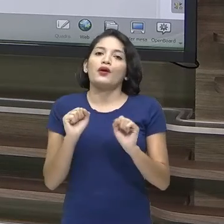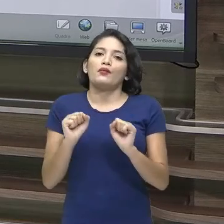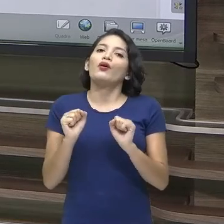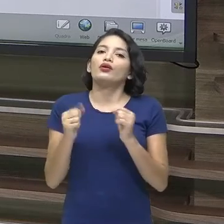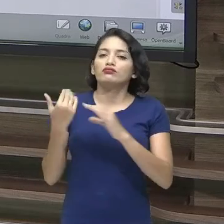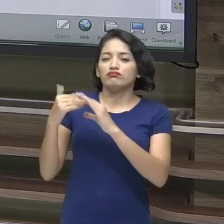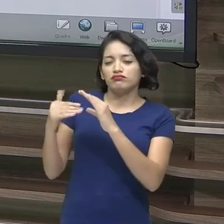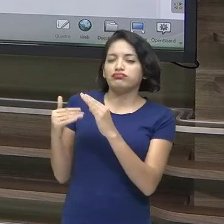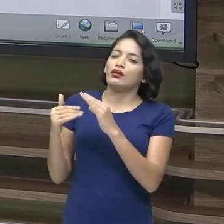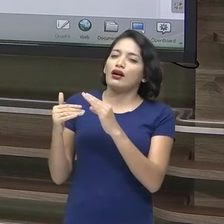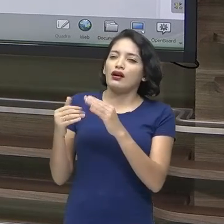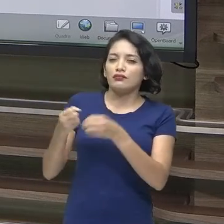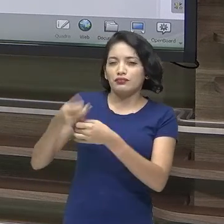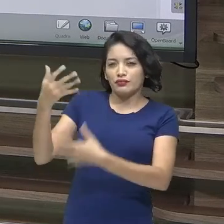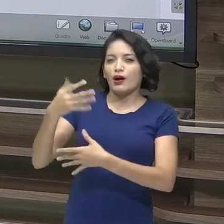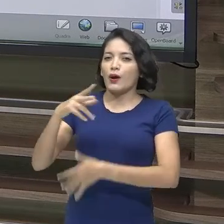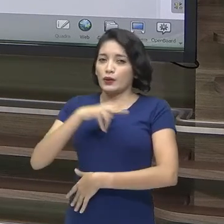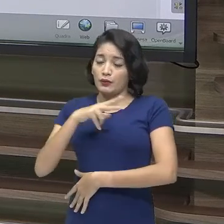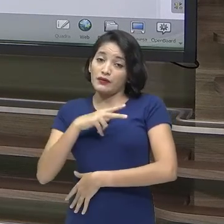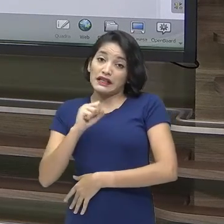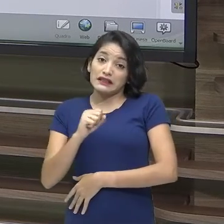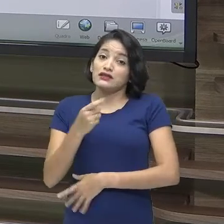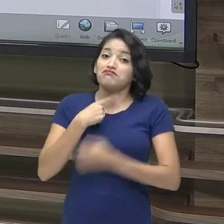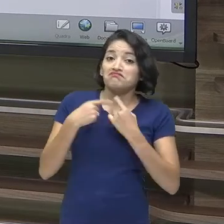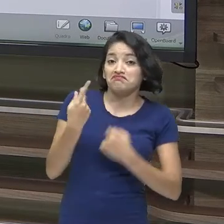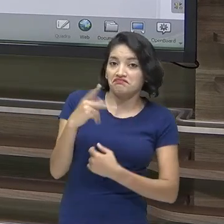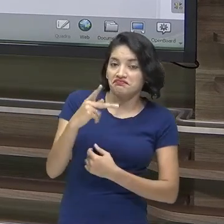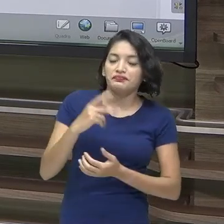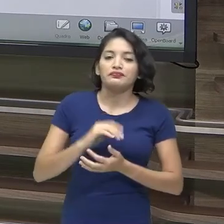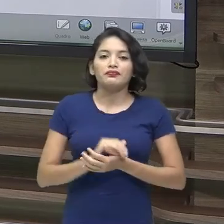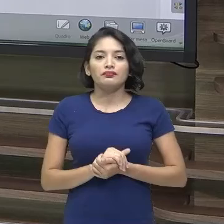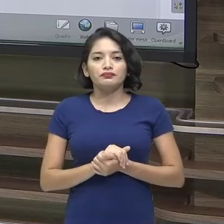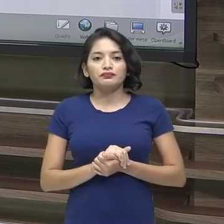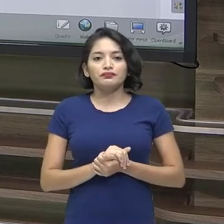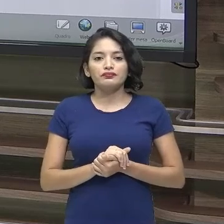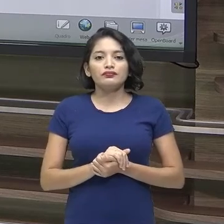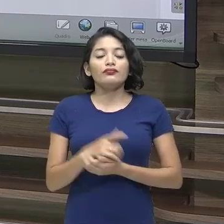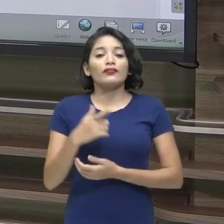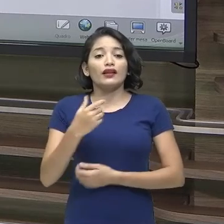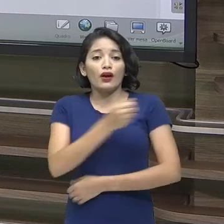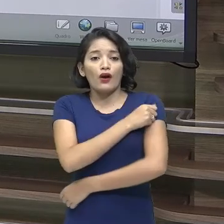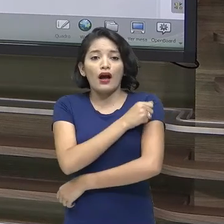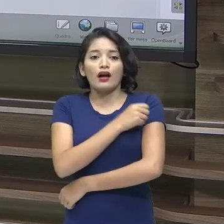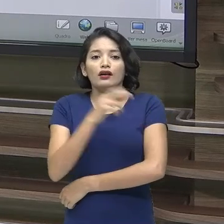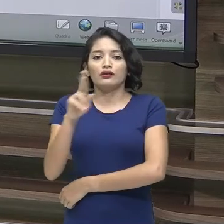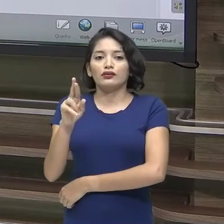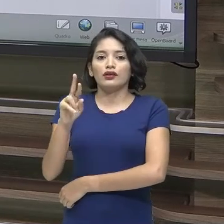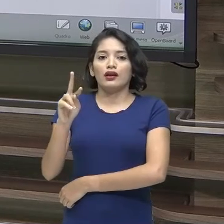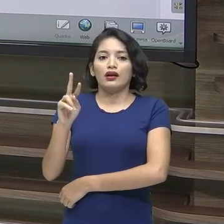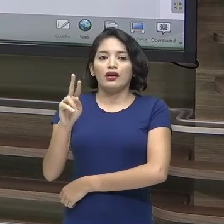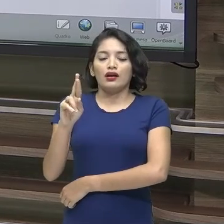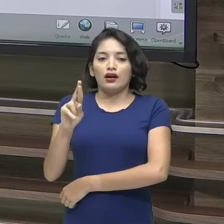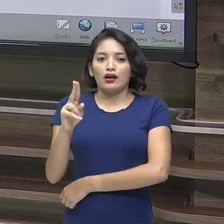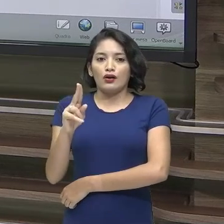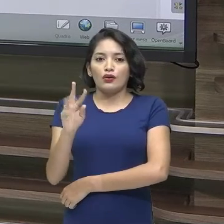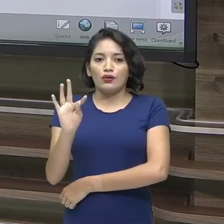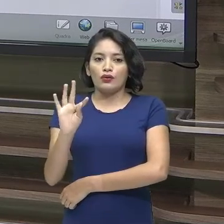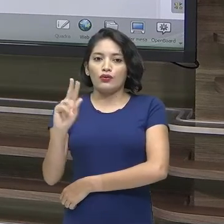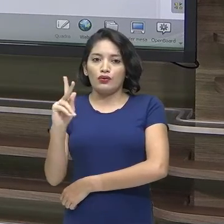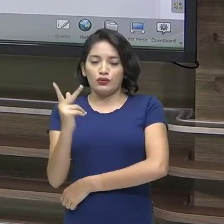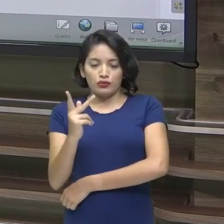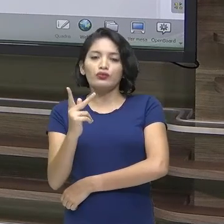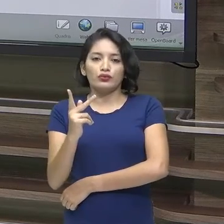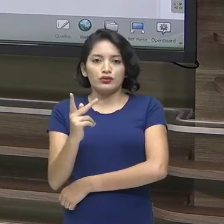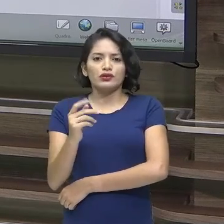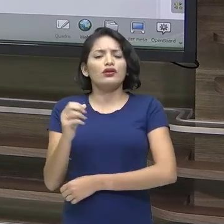privado, caso vocês queiram. Nós temos aí, né, a Ruth trouxe para nós uma resposta, e olha aqui o nosso enunciado, só para nós lembrarmos